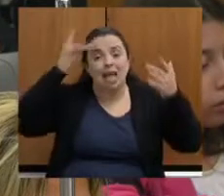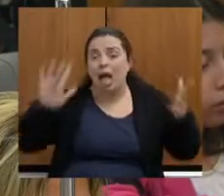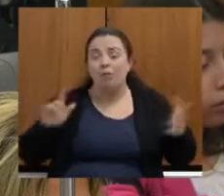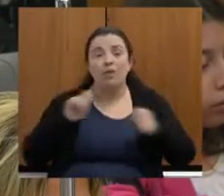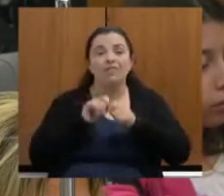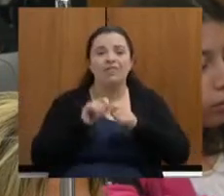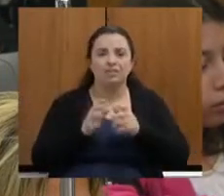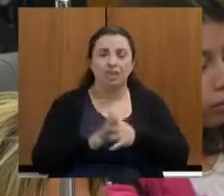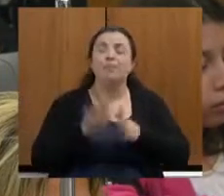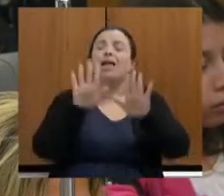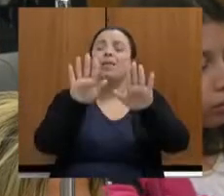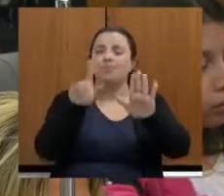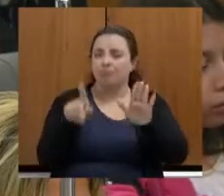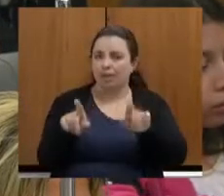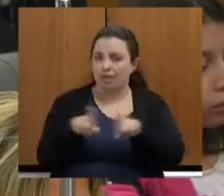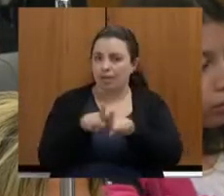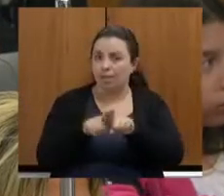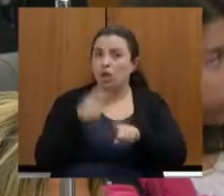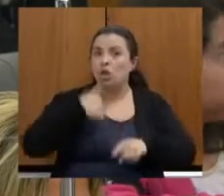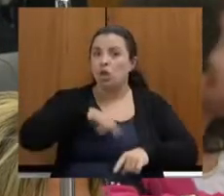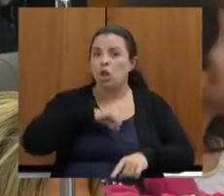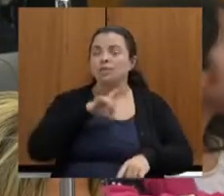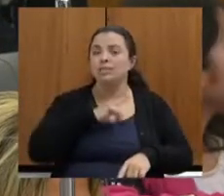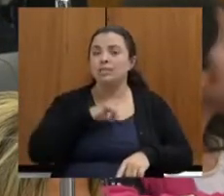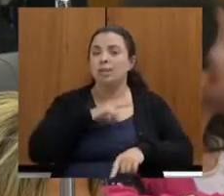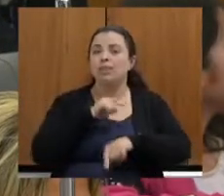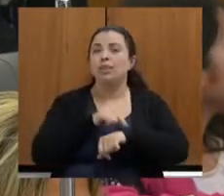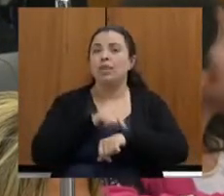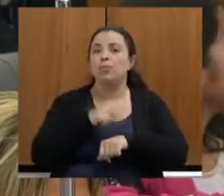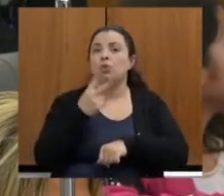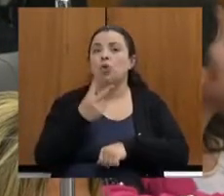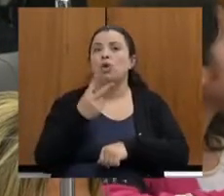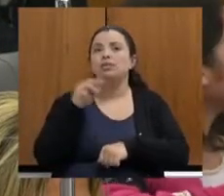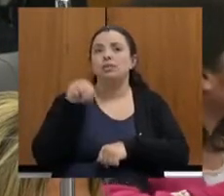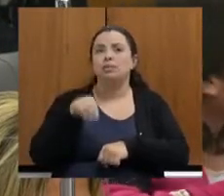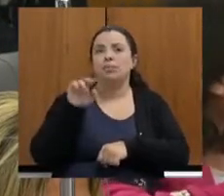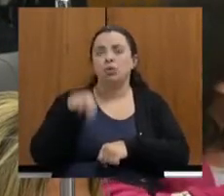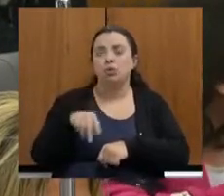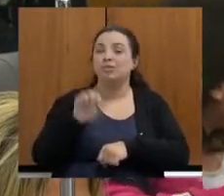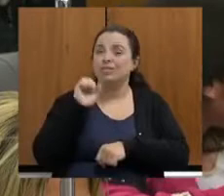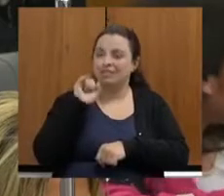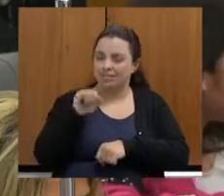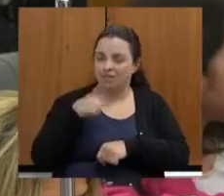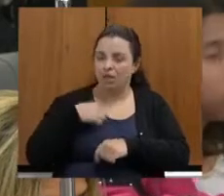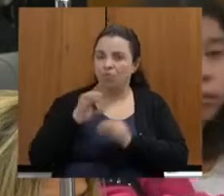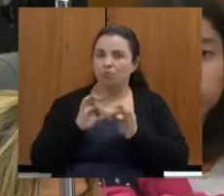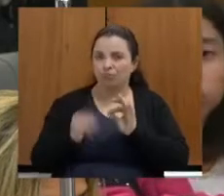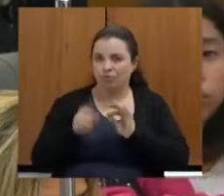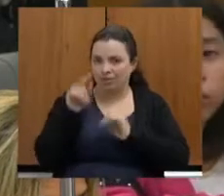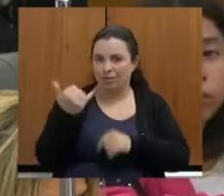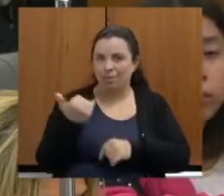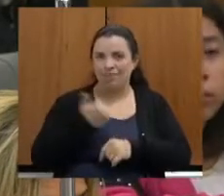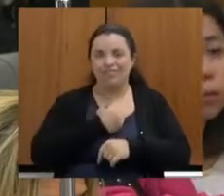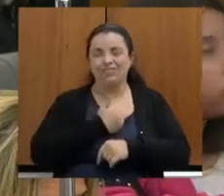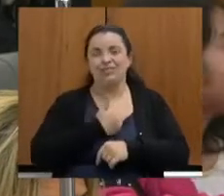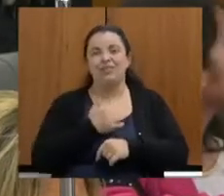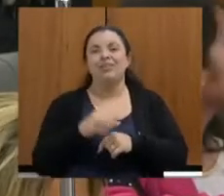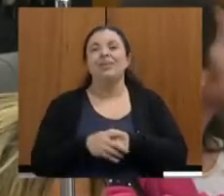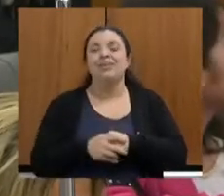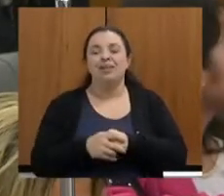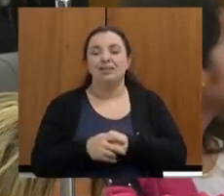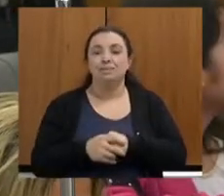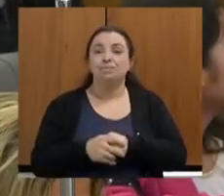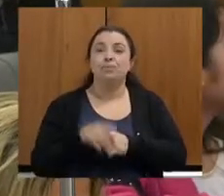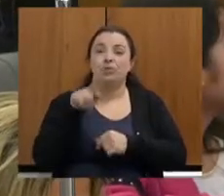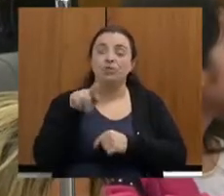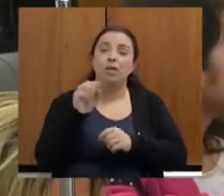tivemos aqui dois minutos para falar mas vou falar com vocês seu passado e dois minutos aí você me dá um sinal mas vocês